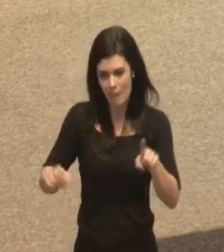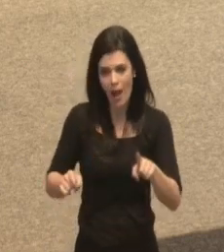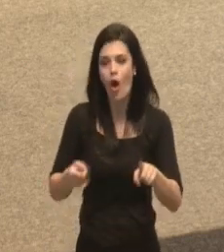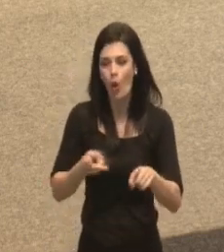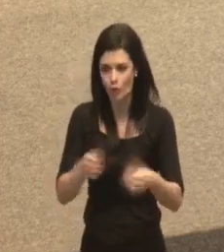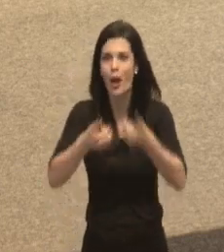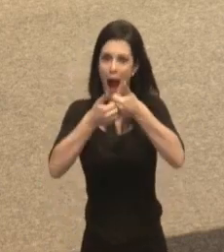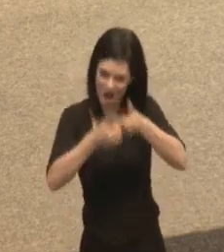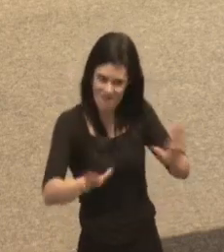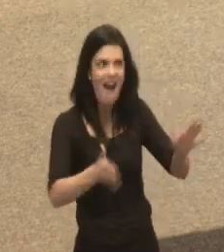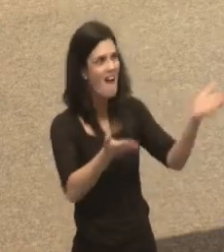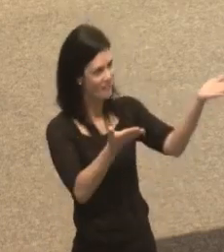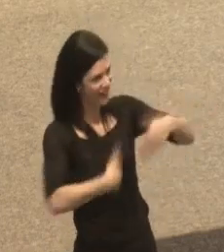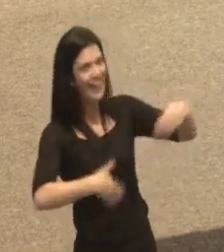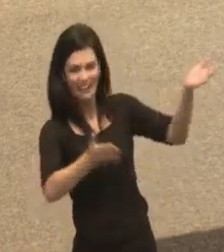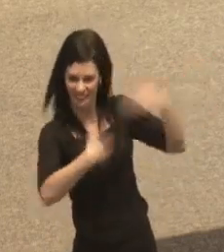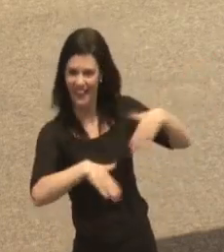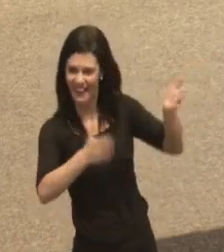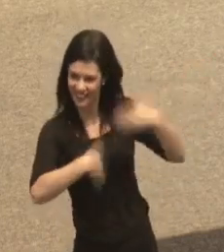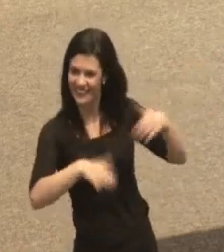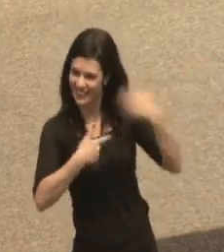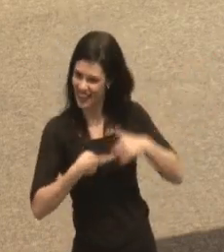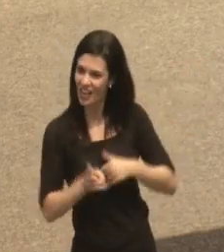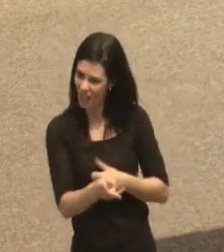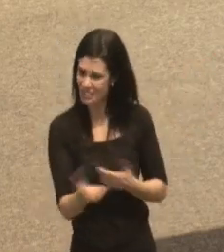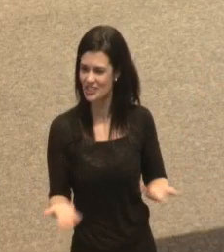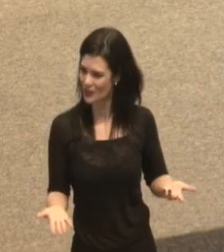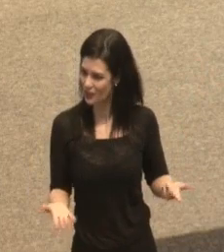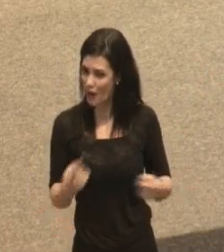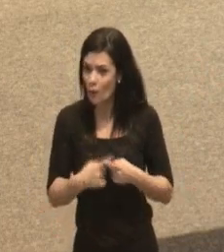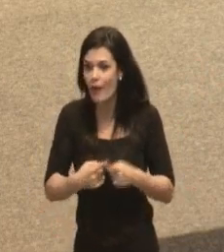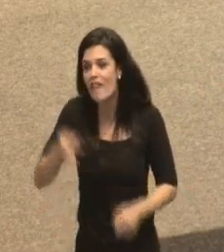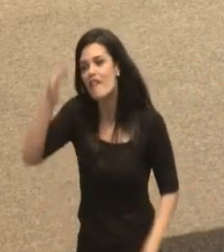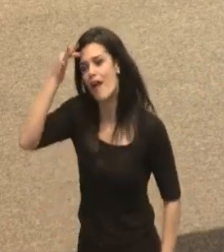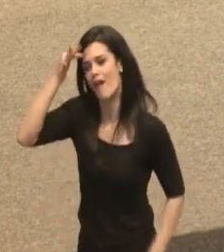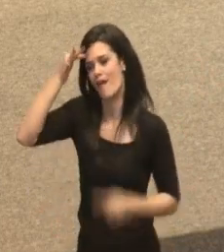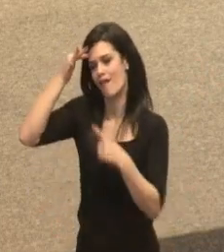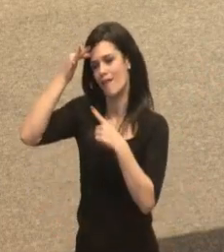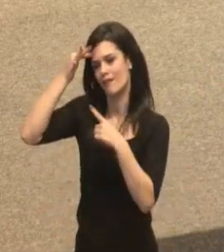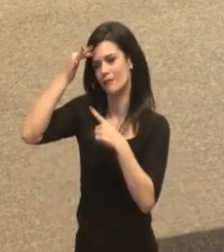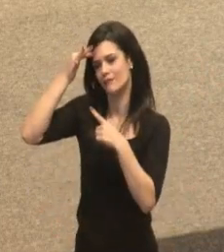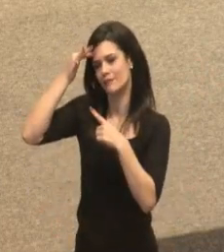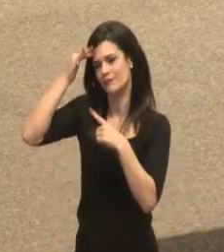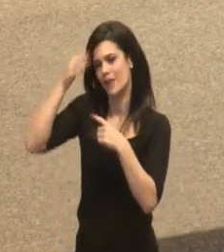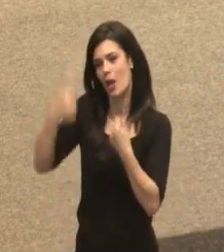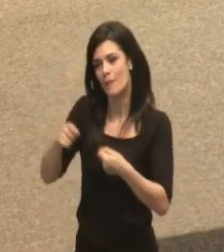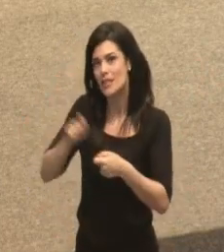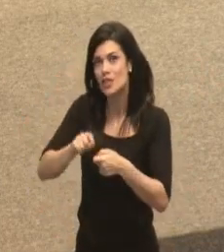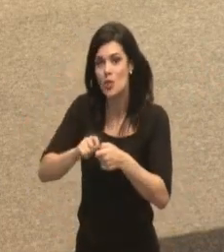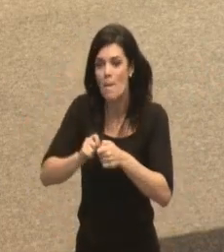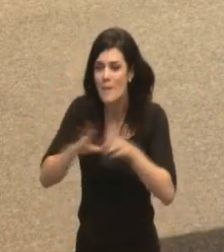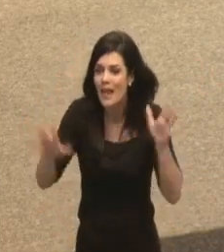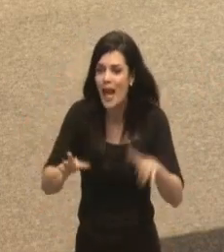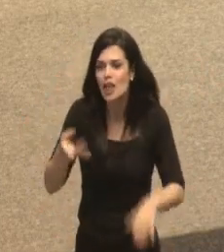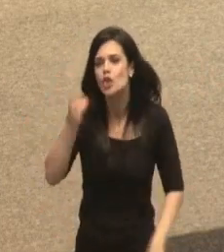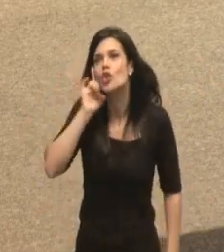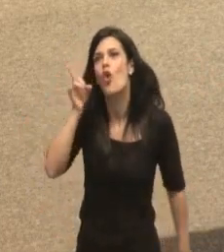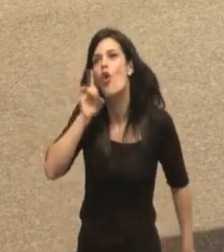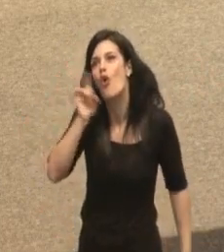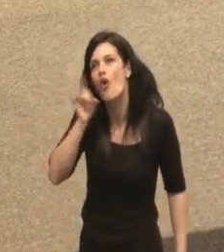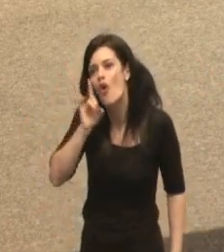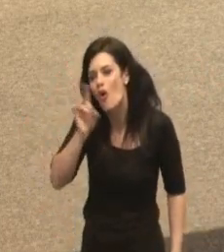foram recebidos lá, e nós vamos continuar trabalhando nisso. Eu preciso de um milagre cada dia, cada semana, cada mês,